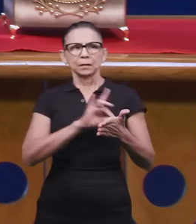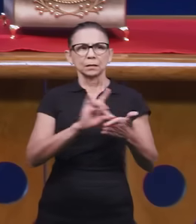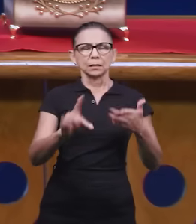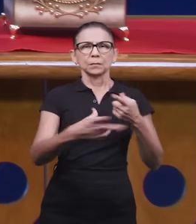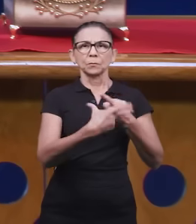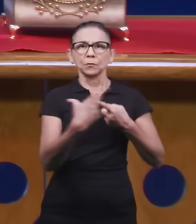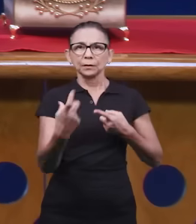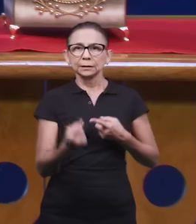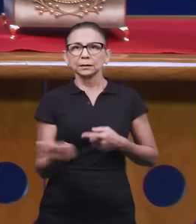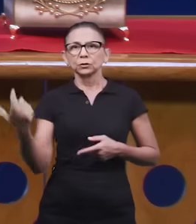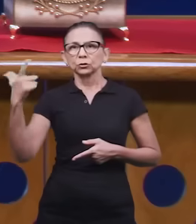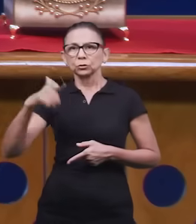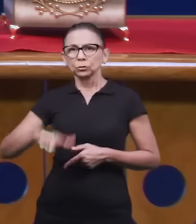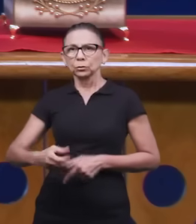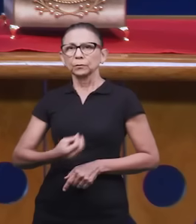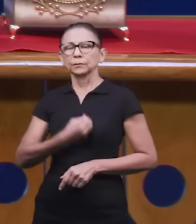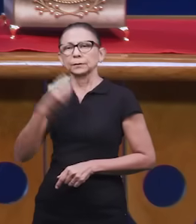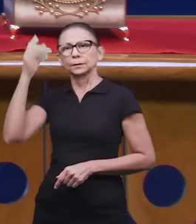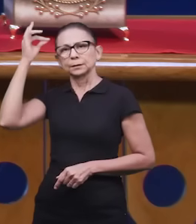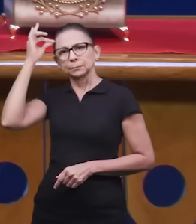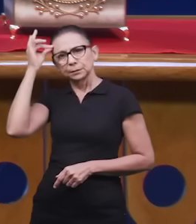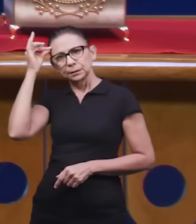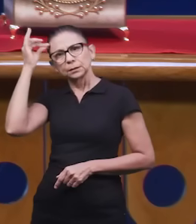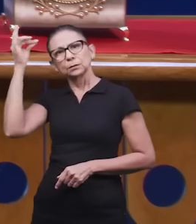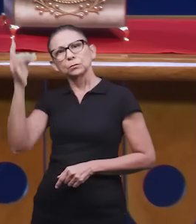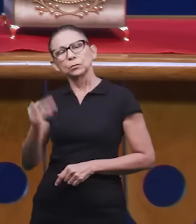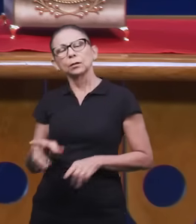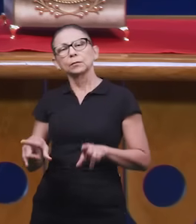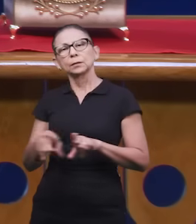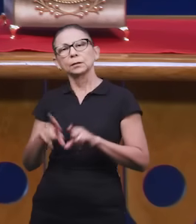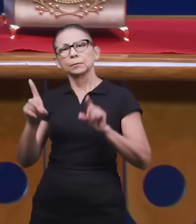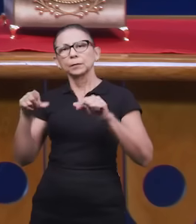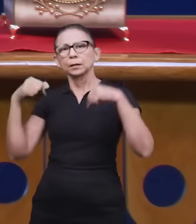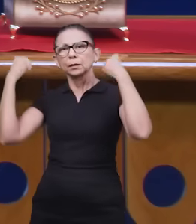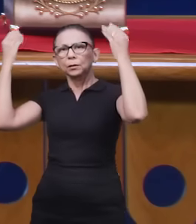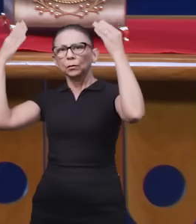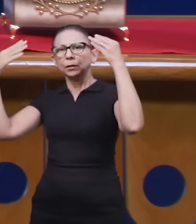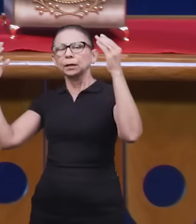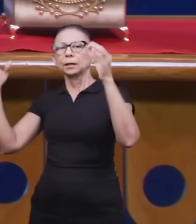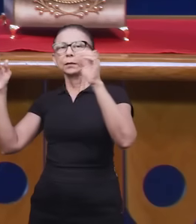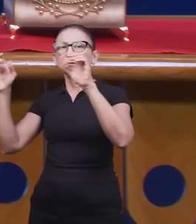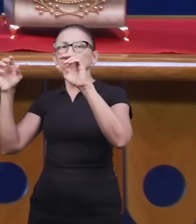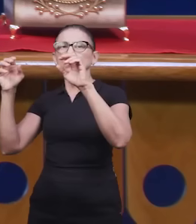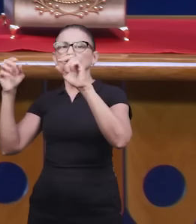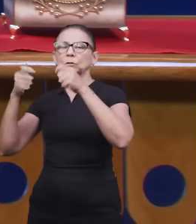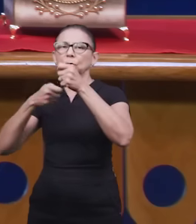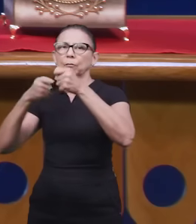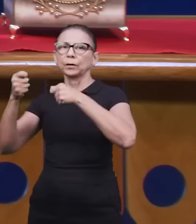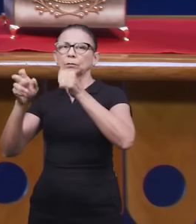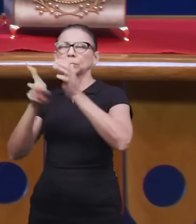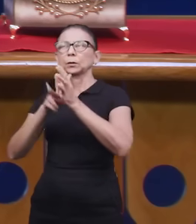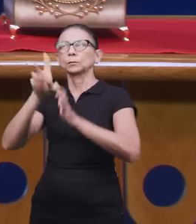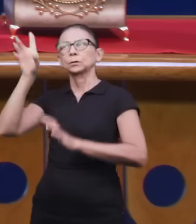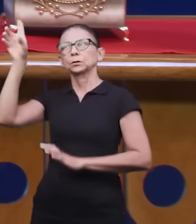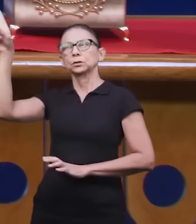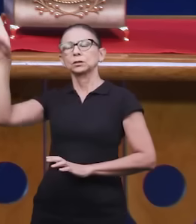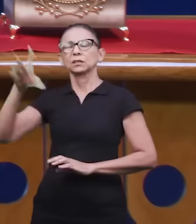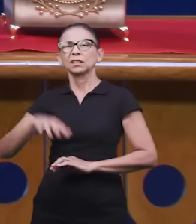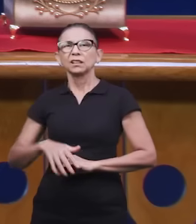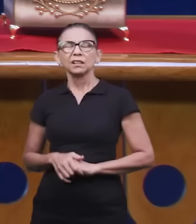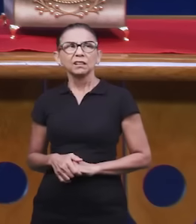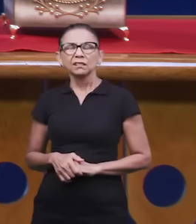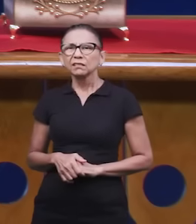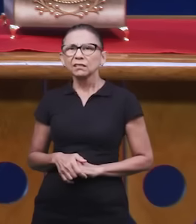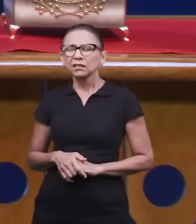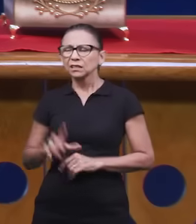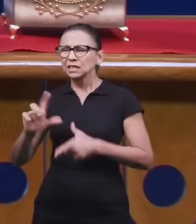vencidos, restabelecer a vida espiritual e estabelecer o reino de Deus. Era isso que Israel esperava. Quando eles olharam, eles